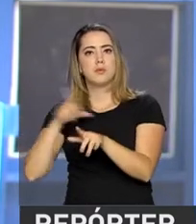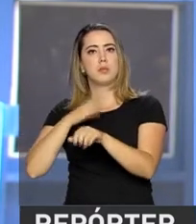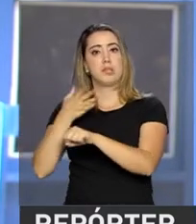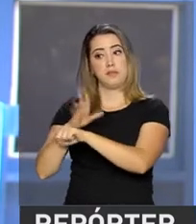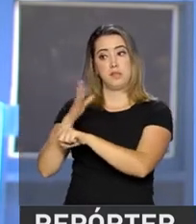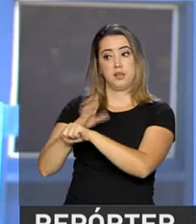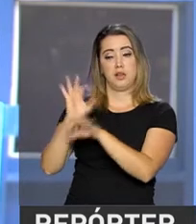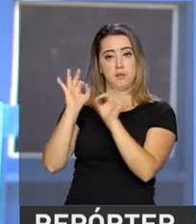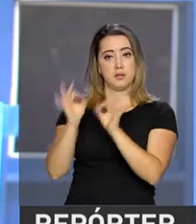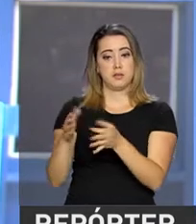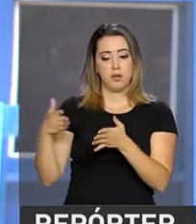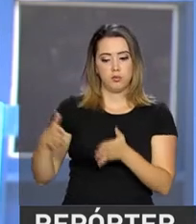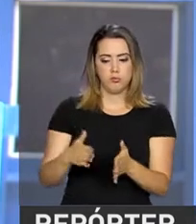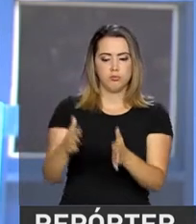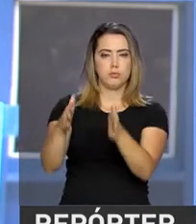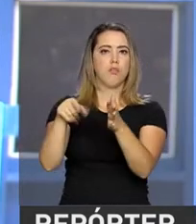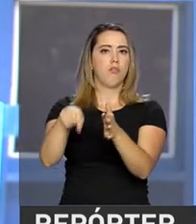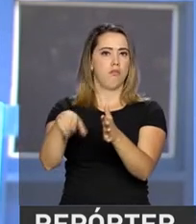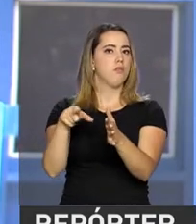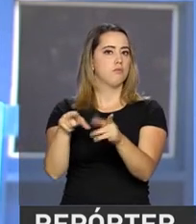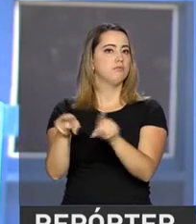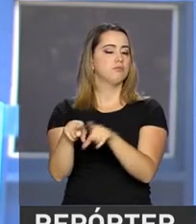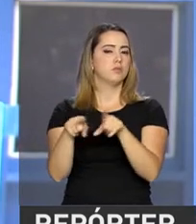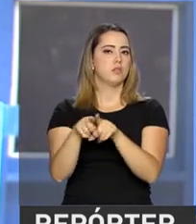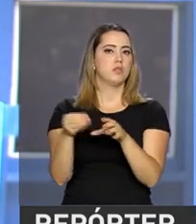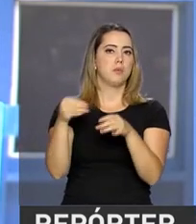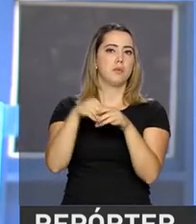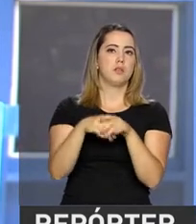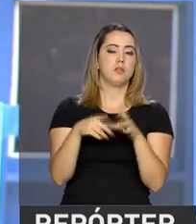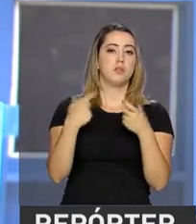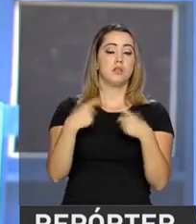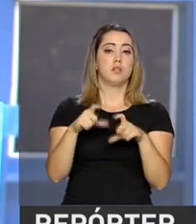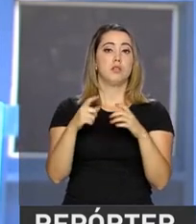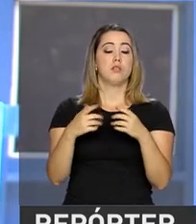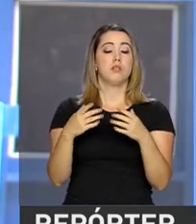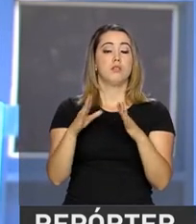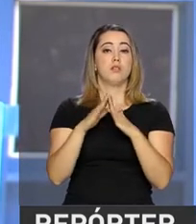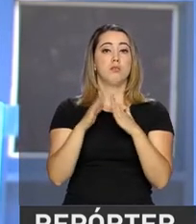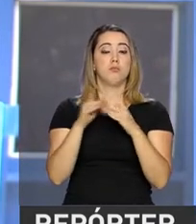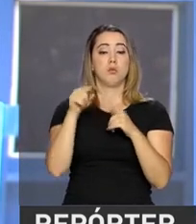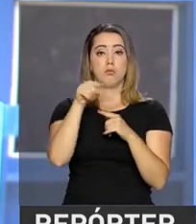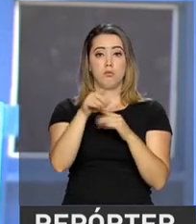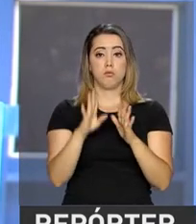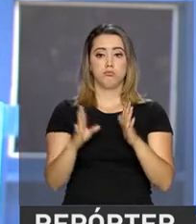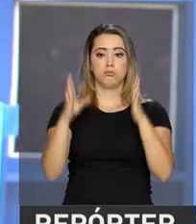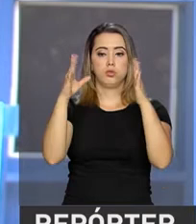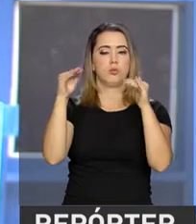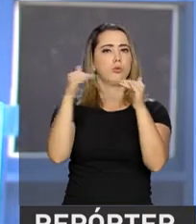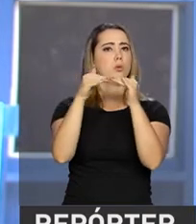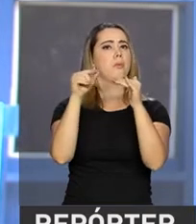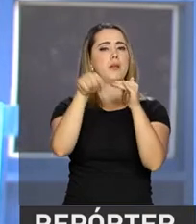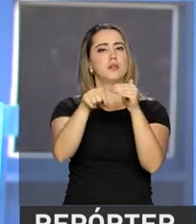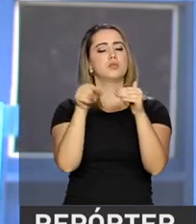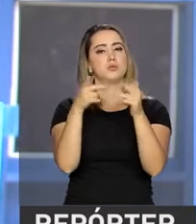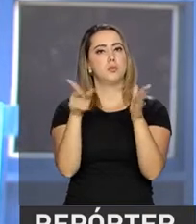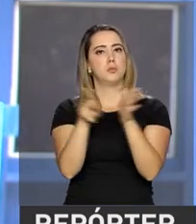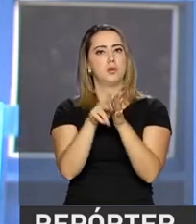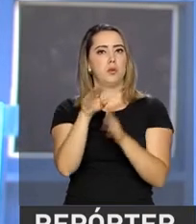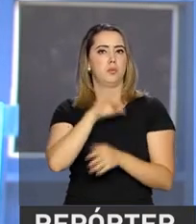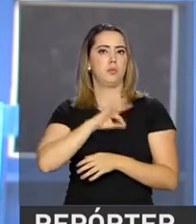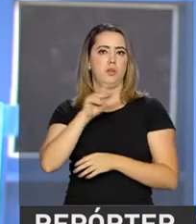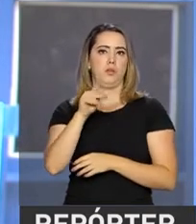com operações na rodovia e também algumas oficinas dentro da superintendência, para que eles pudessem expandir os conhecimentos,